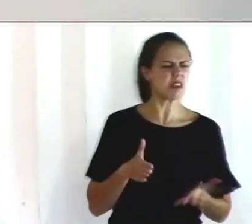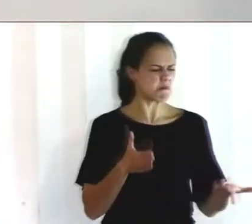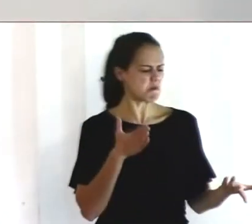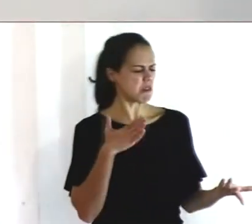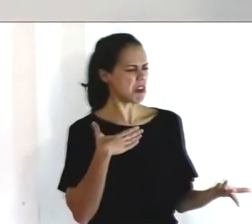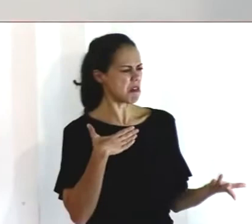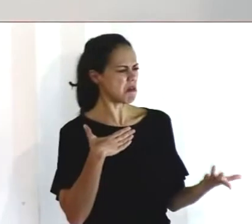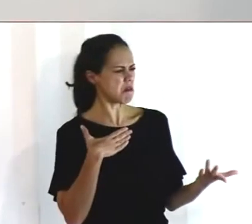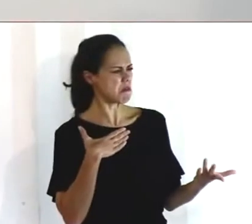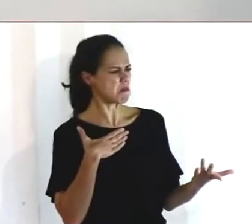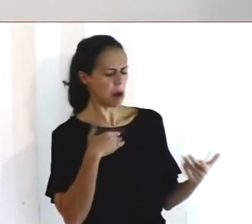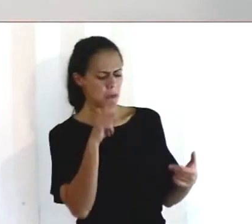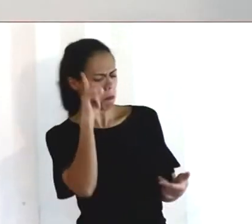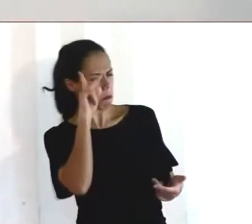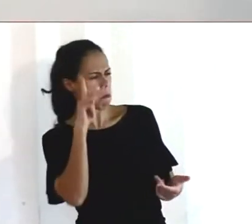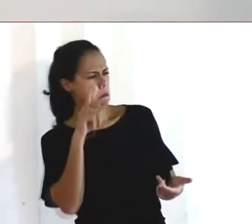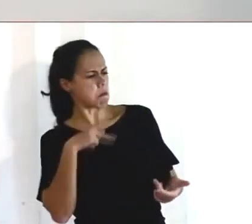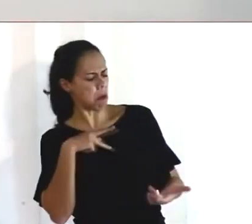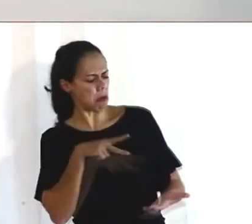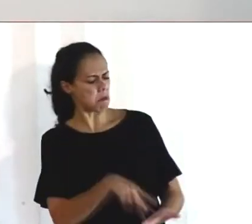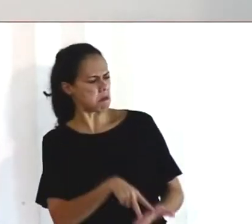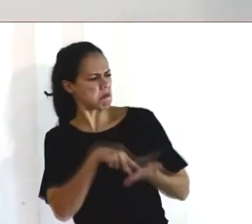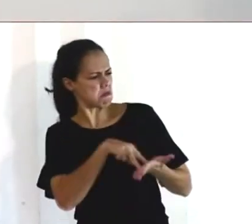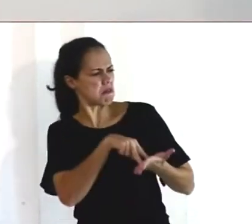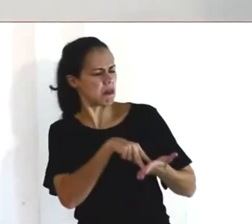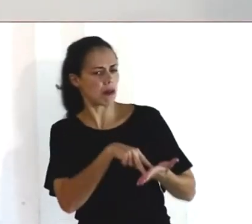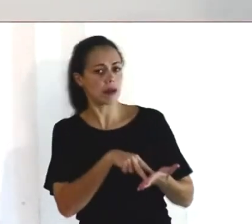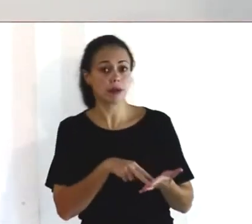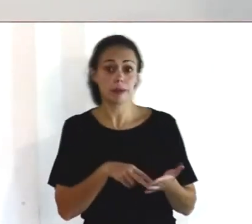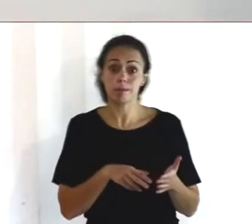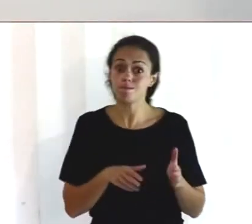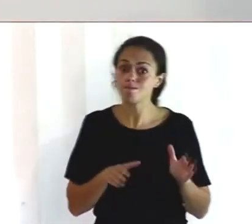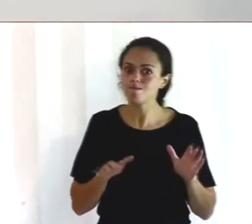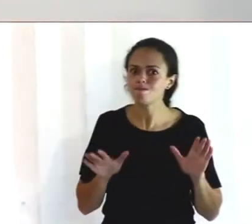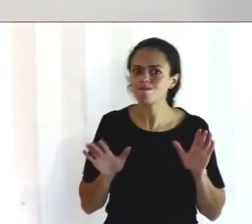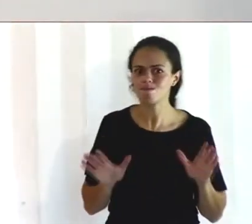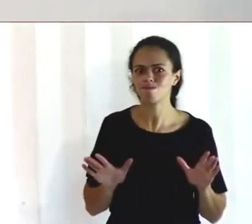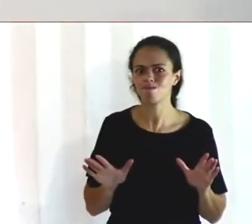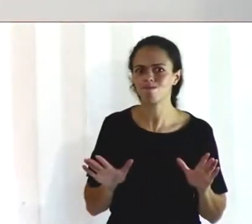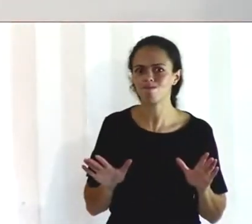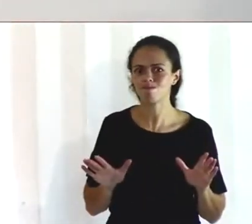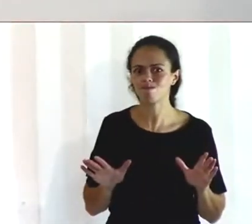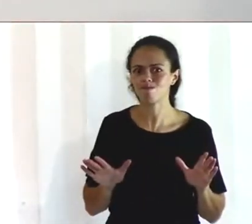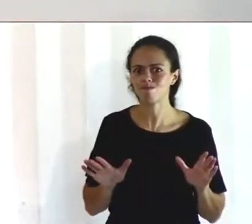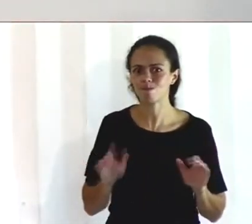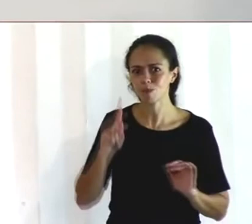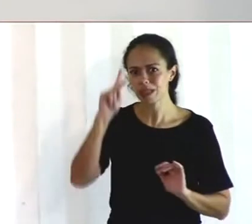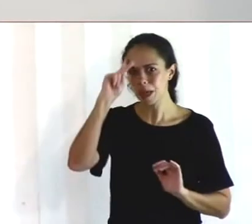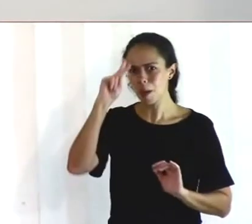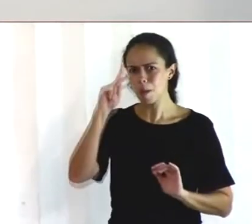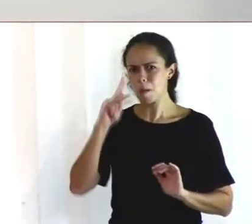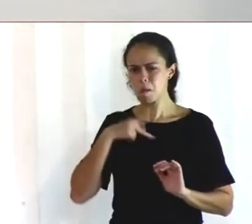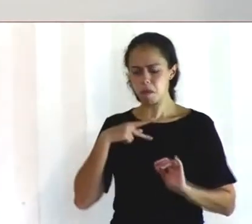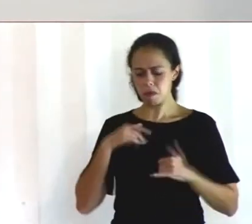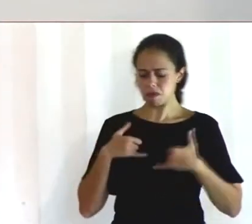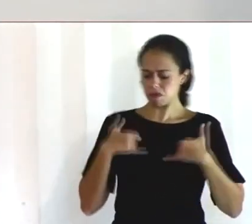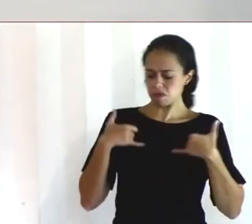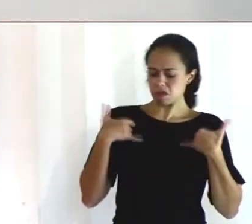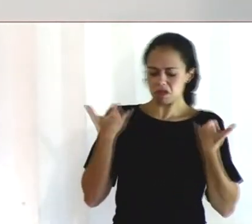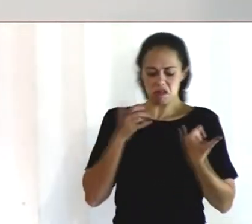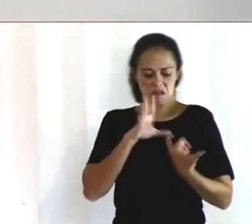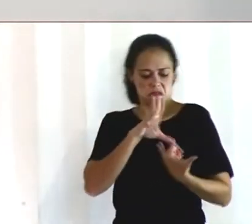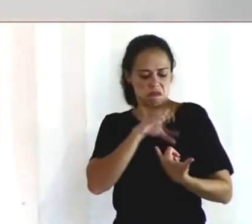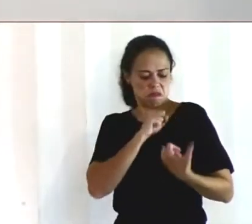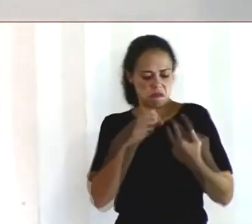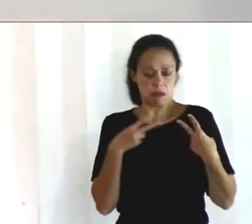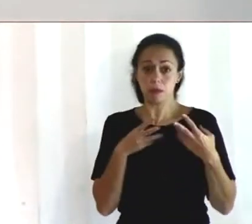Isso não é um testemunho de Deus, meus irmãos. Amar demais a vida é até um perigo, você sabe disso? Porque a palavra de Deus diz, quem ama a